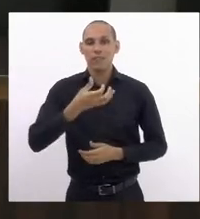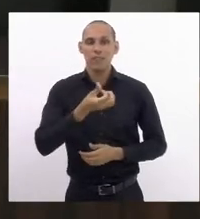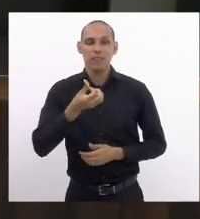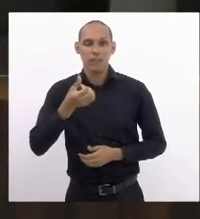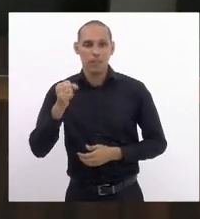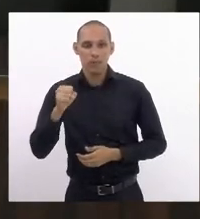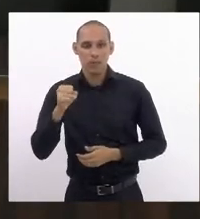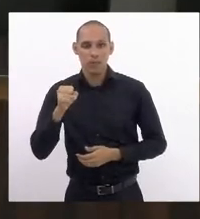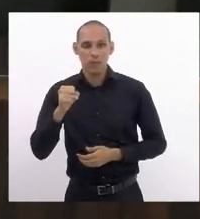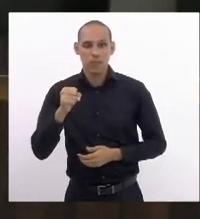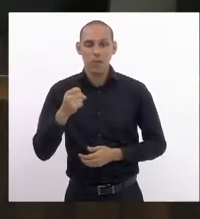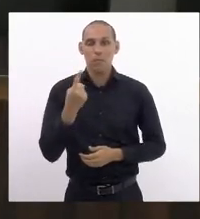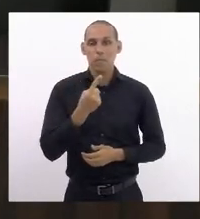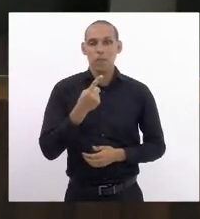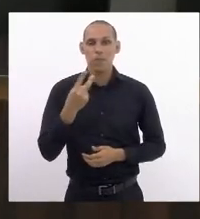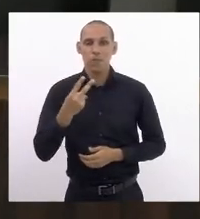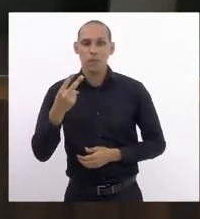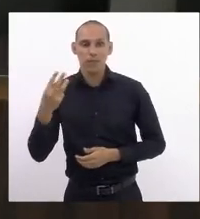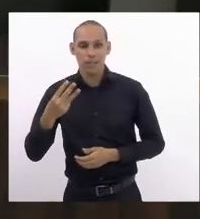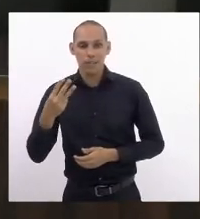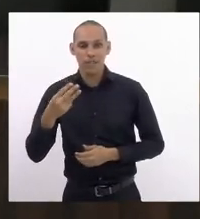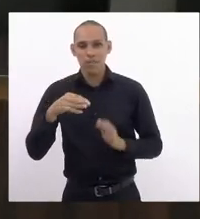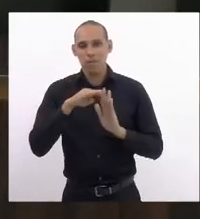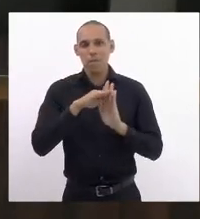4668, primeiro, segundo, terceiro da pauta.